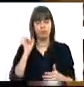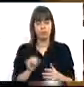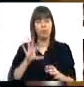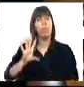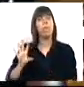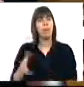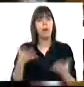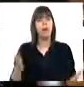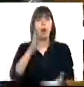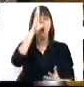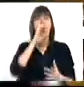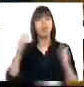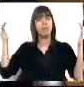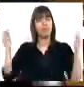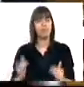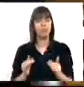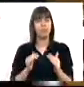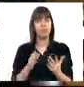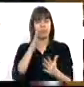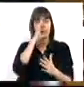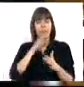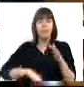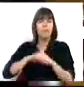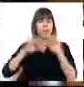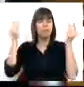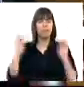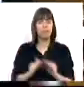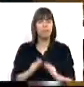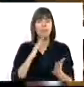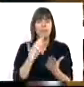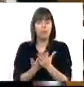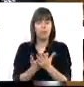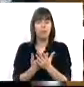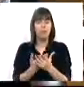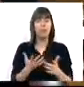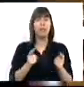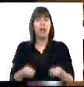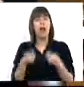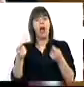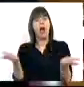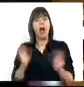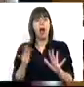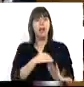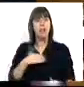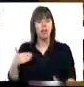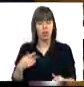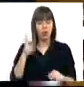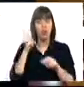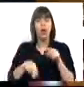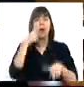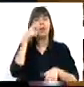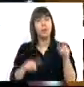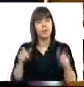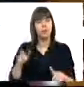para o país, o Governo diminui o Estado ao máximo. E os efeitos do desinvestimento na saúde e no corte de